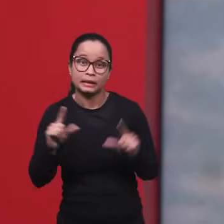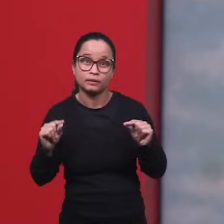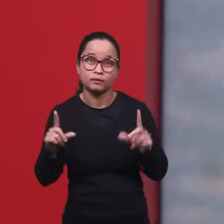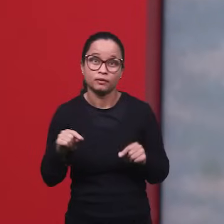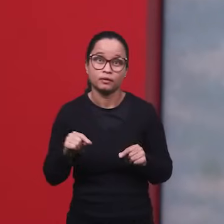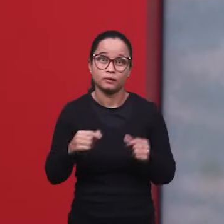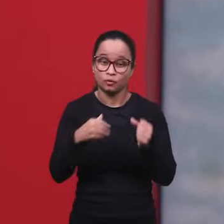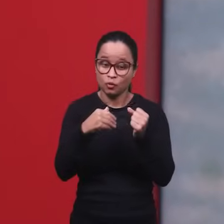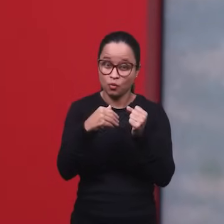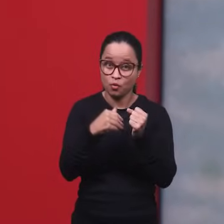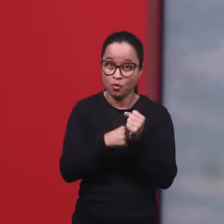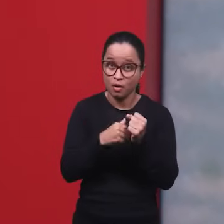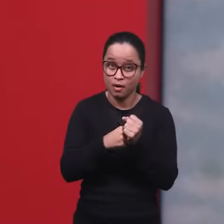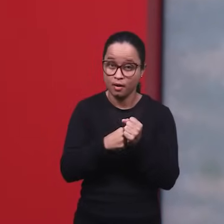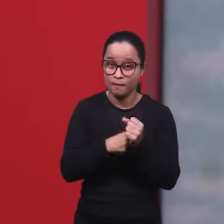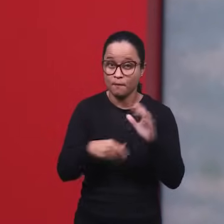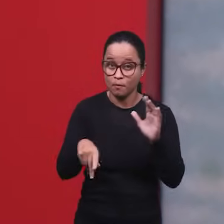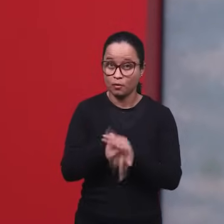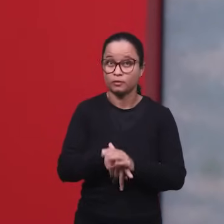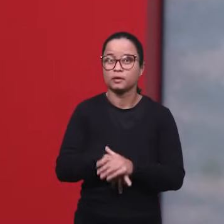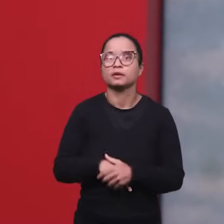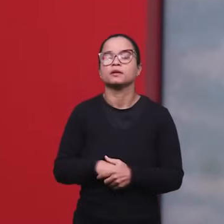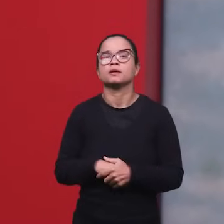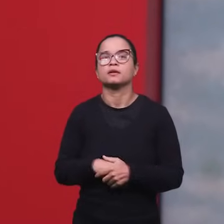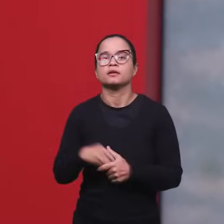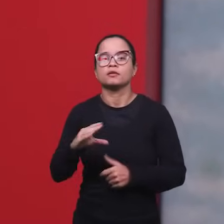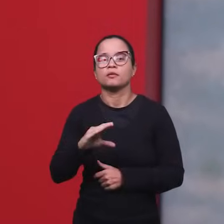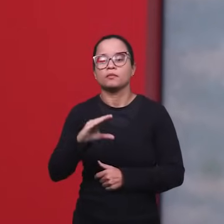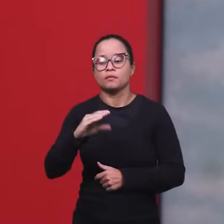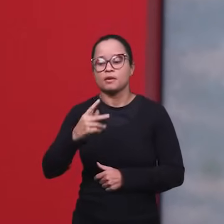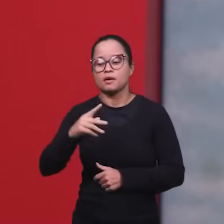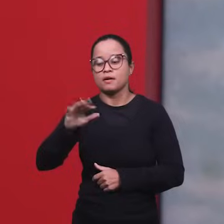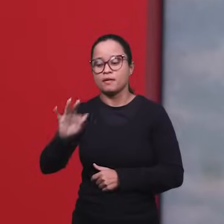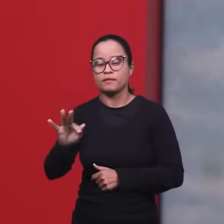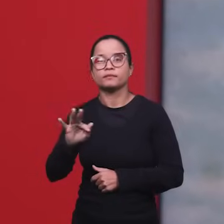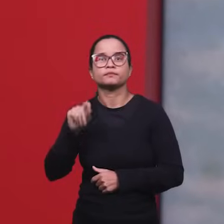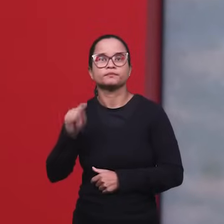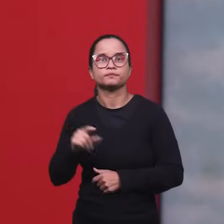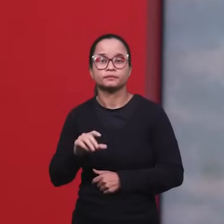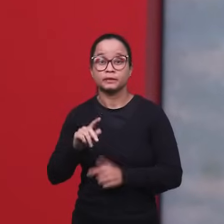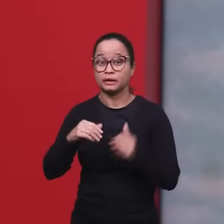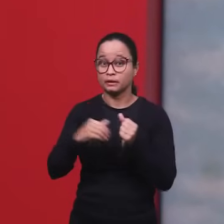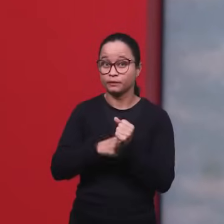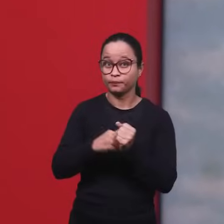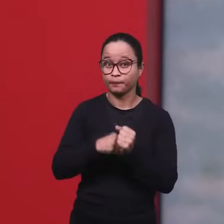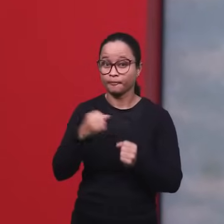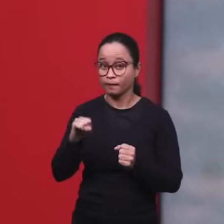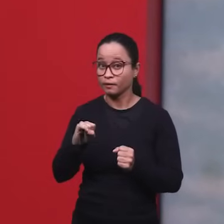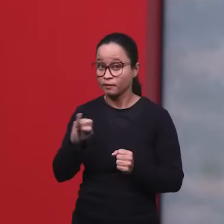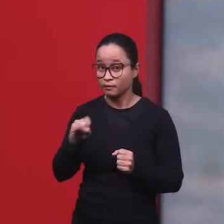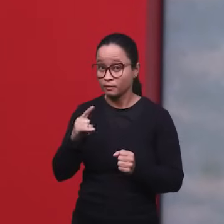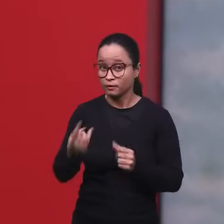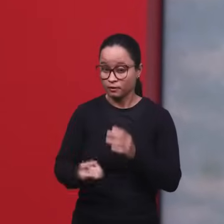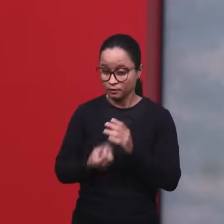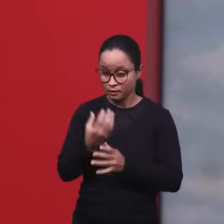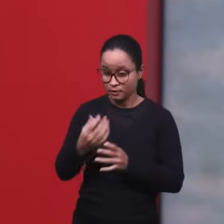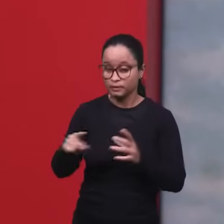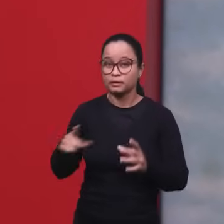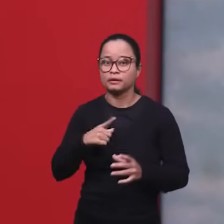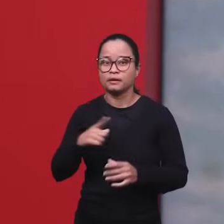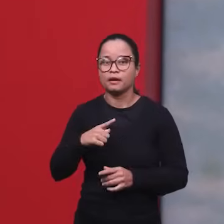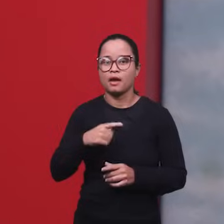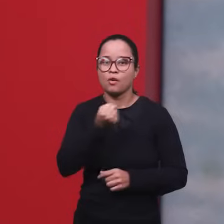tem tipo um código de barra. Quando você entra, não precisa nem colocar seu CPF e senha. Tem um código de barra que lá, se você já se filiou, você tem seu número de